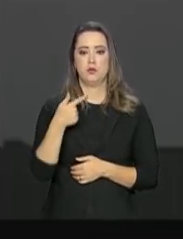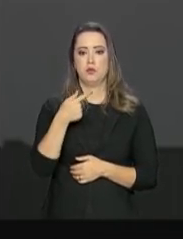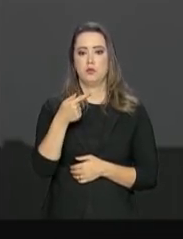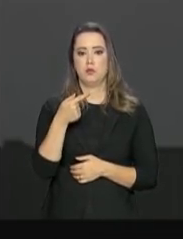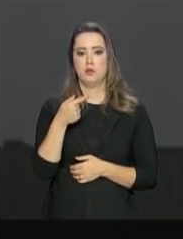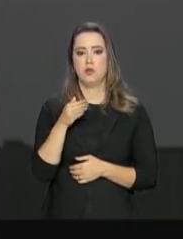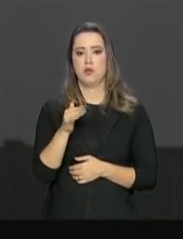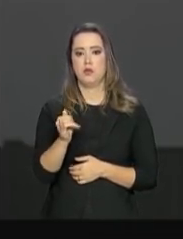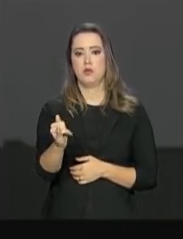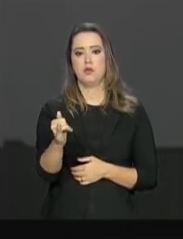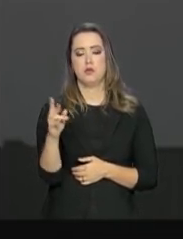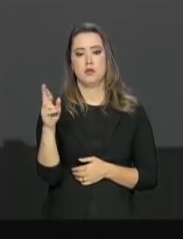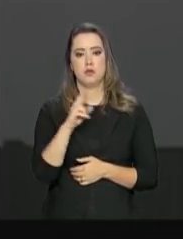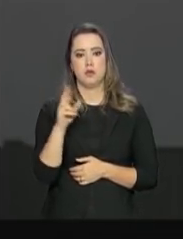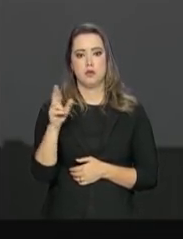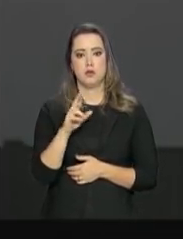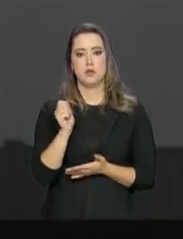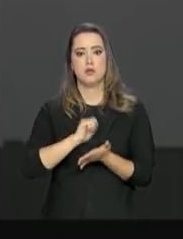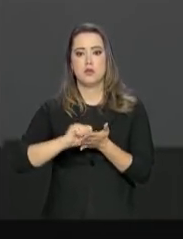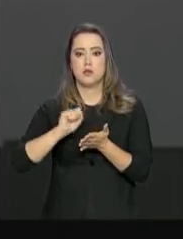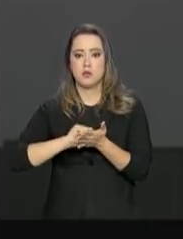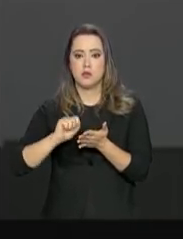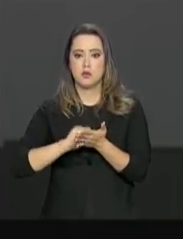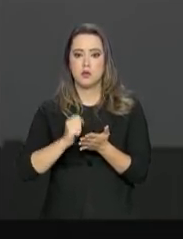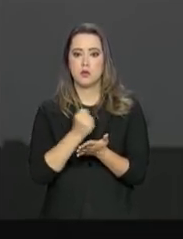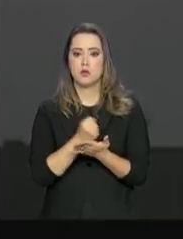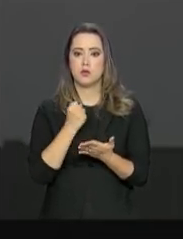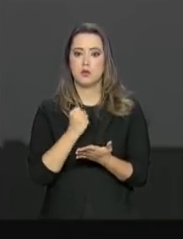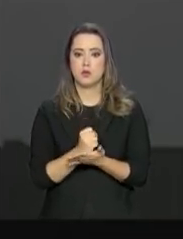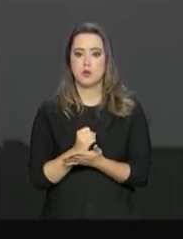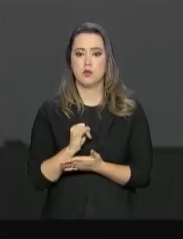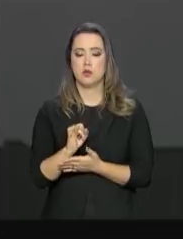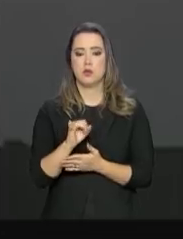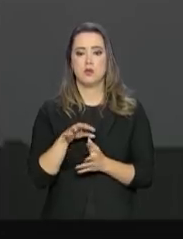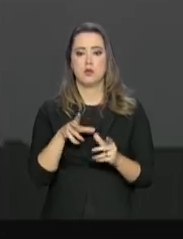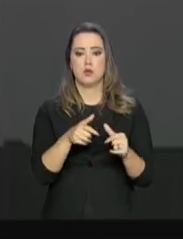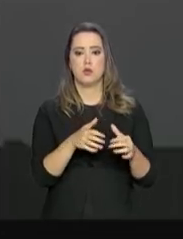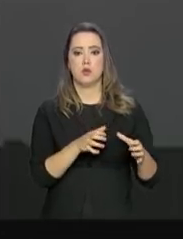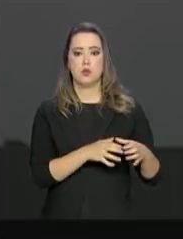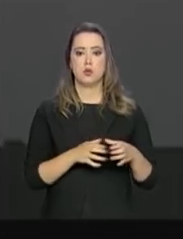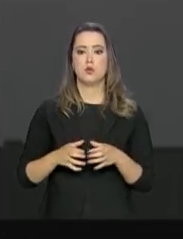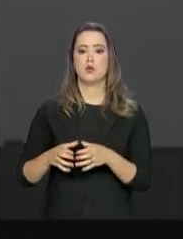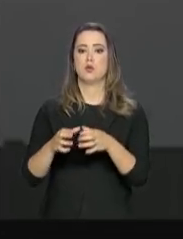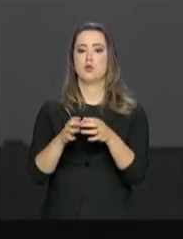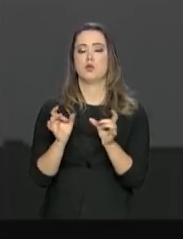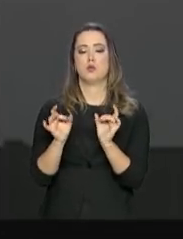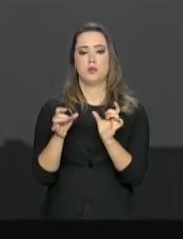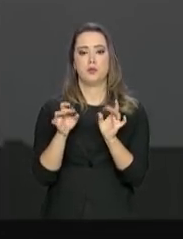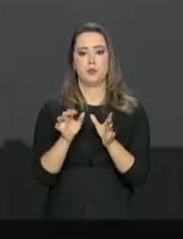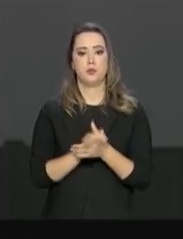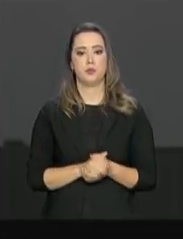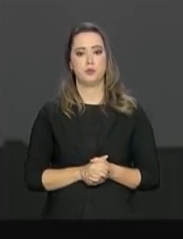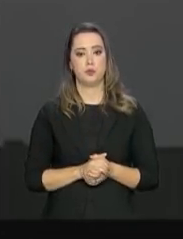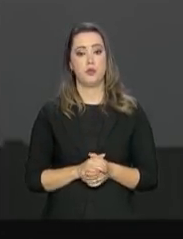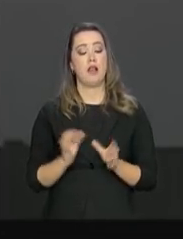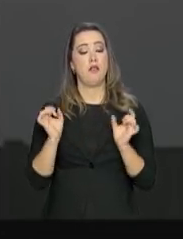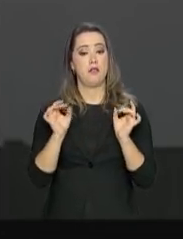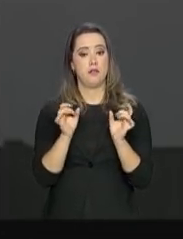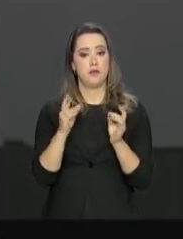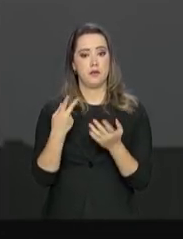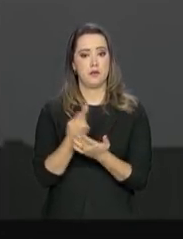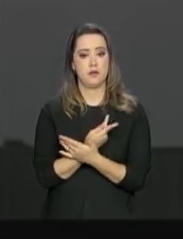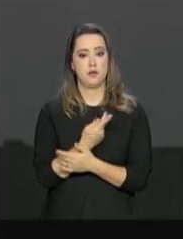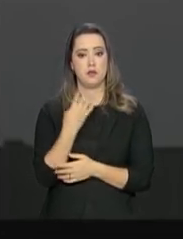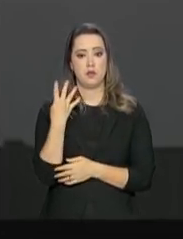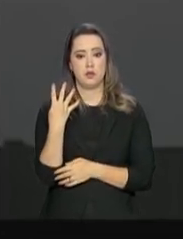de reais na hora de assinar os contratos caso todos os blocos forem arrematados o leilão está previsto para